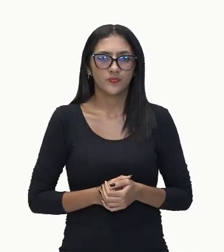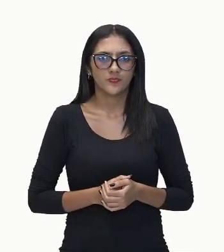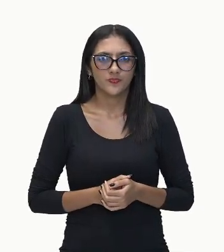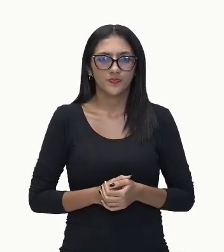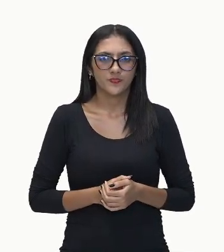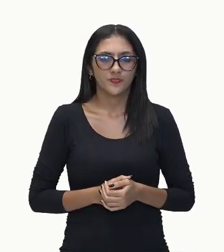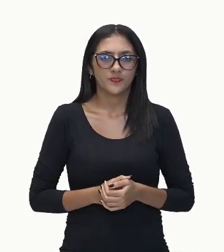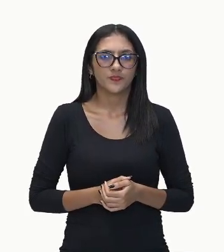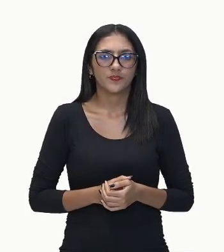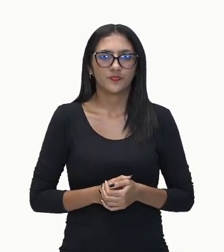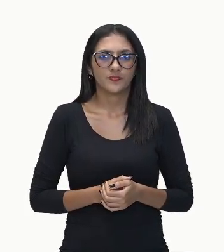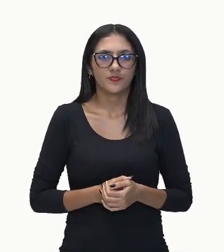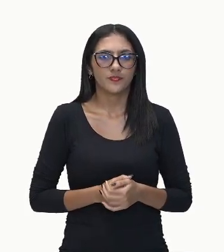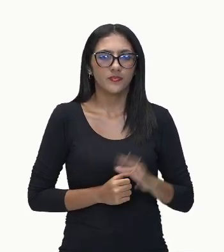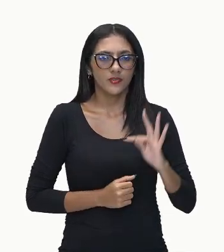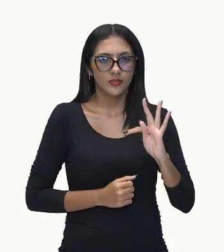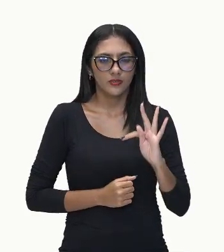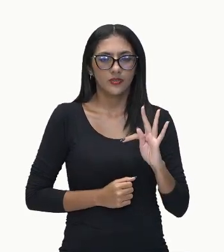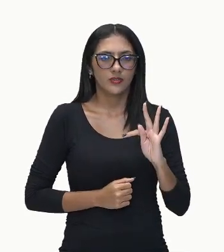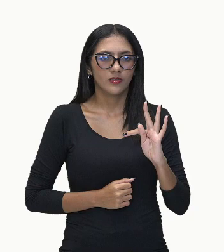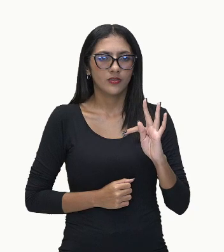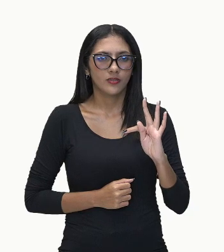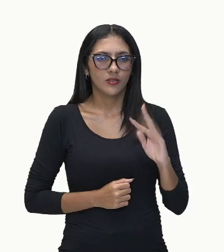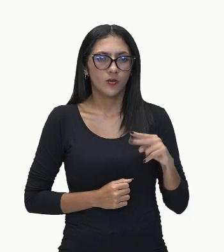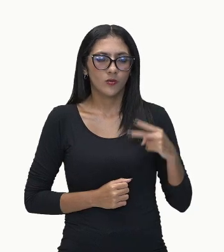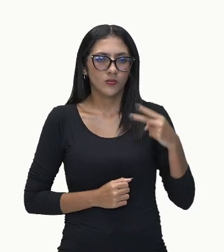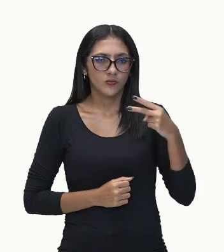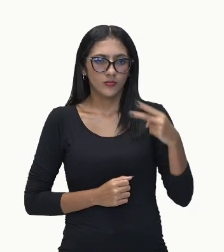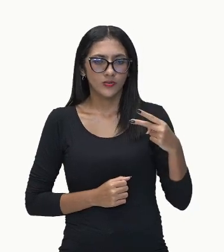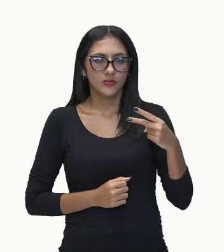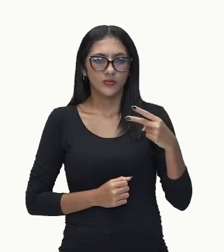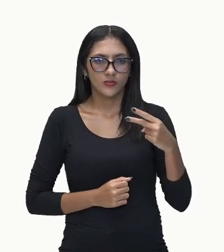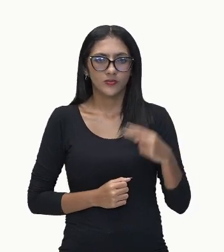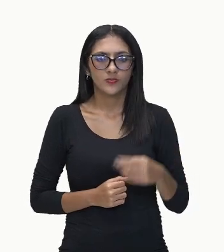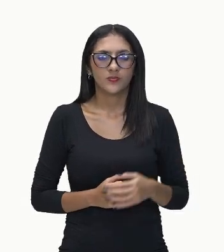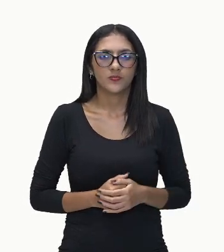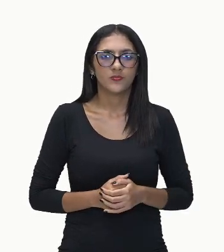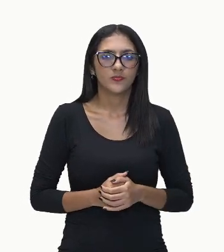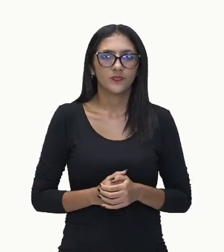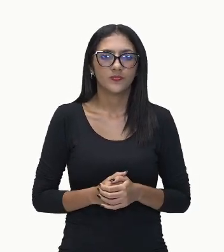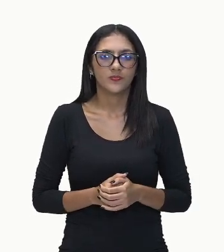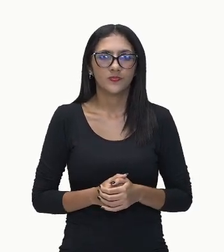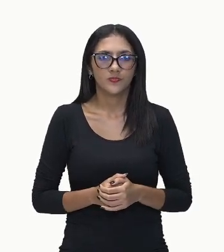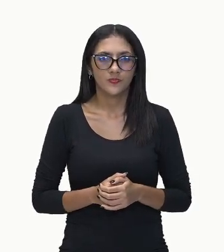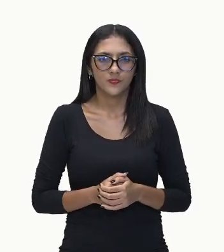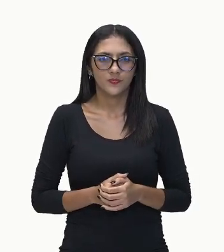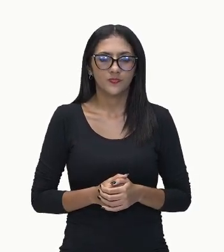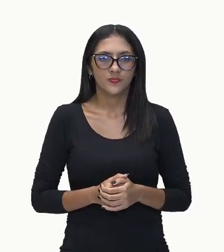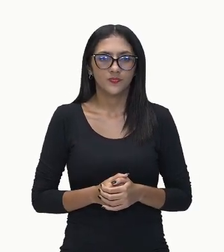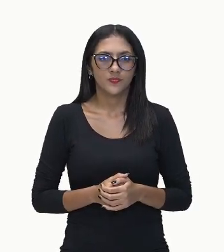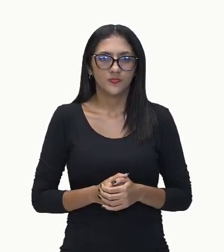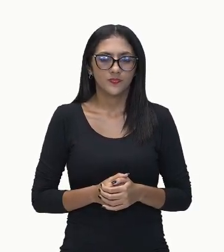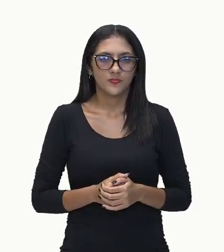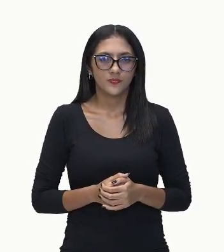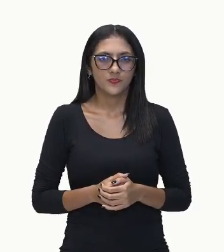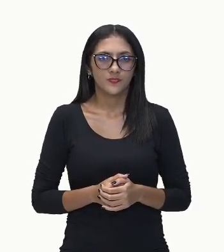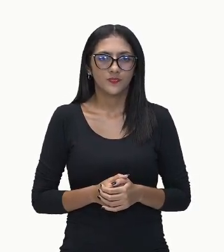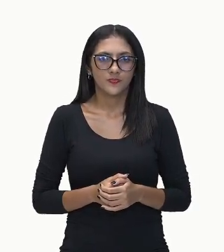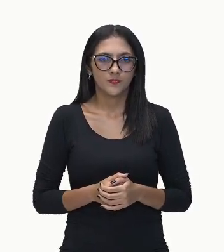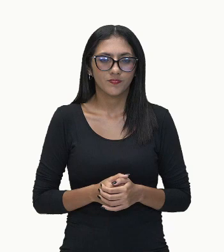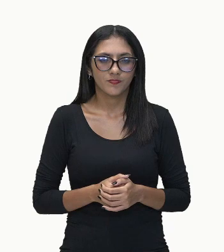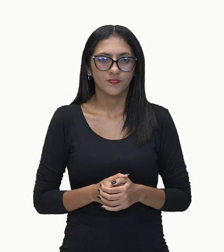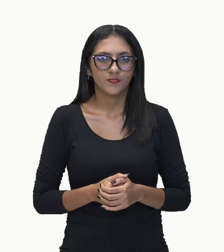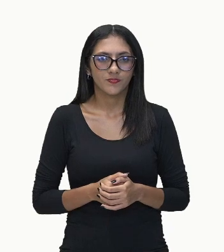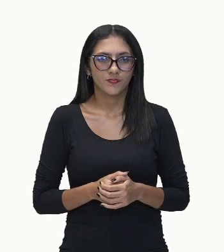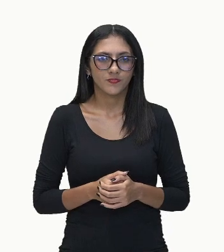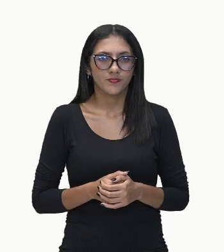questão t tá muito colorido vamos lá PR eu pegar o pincel ver vai ficar